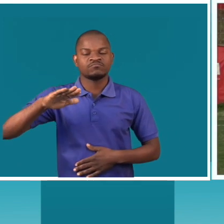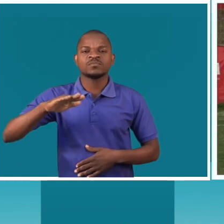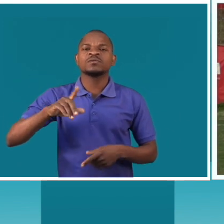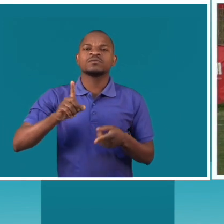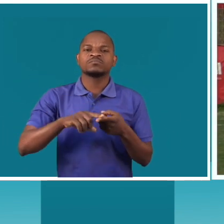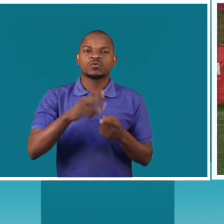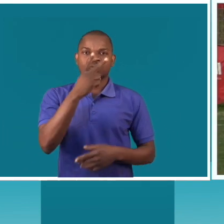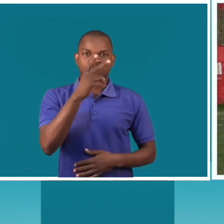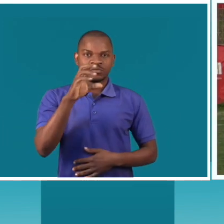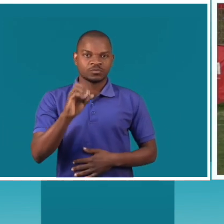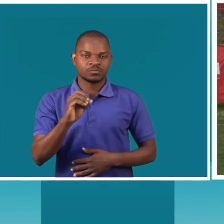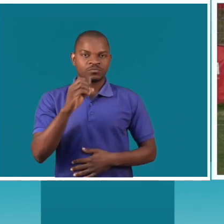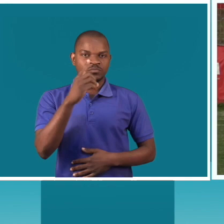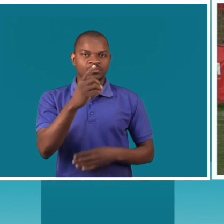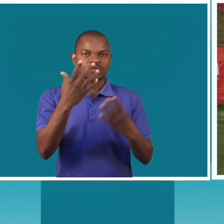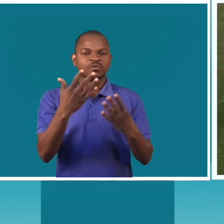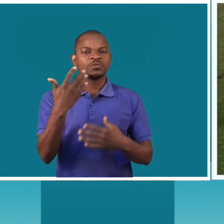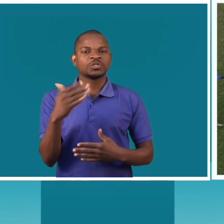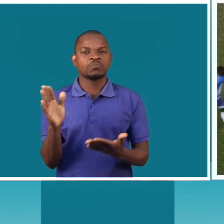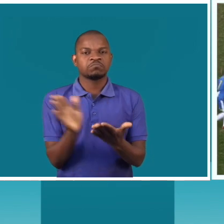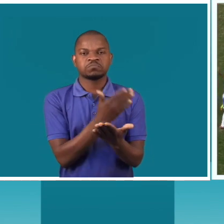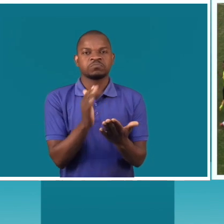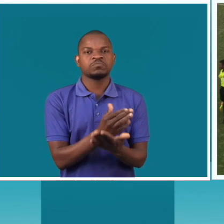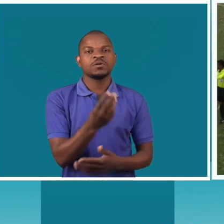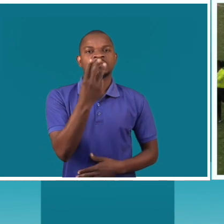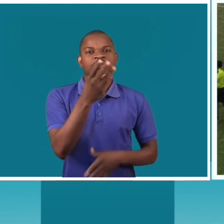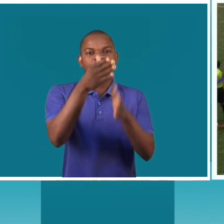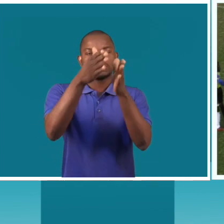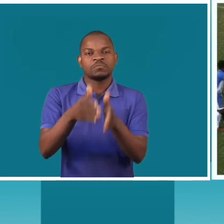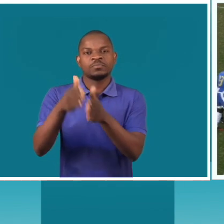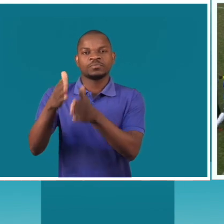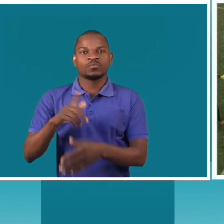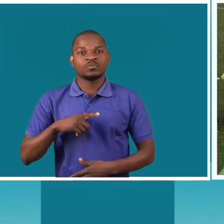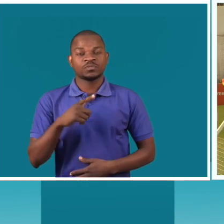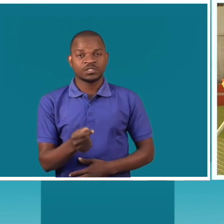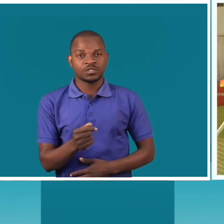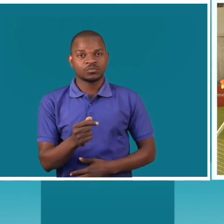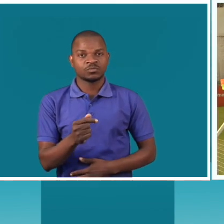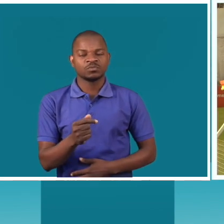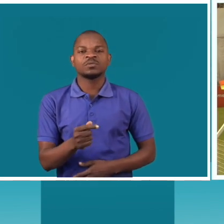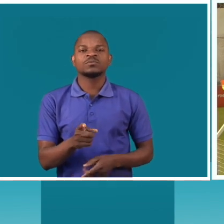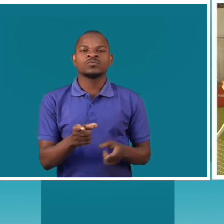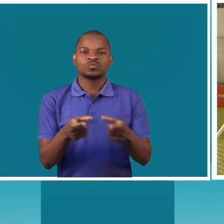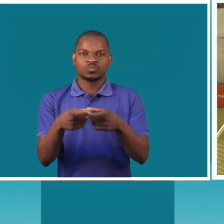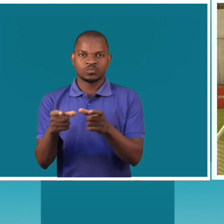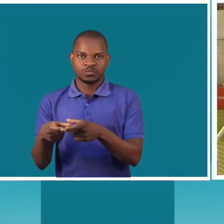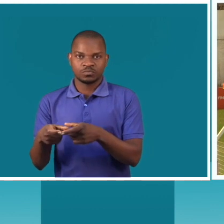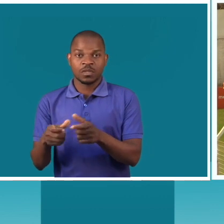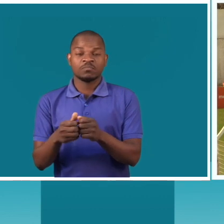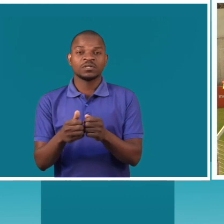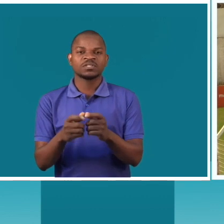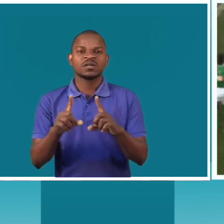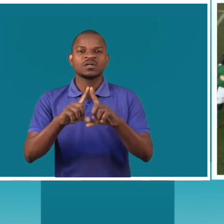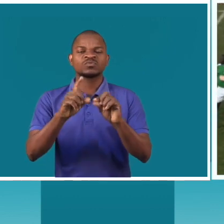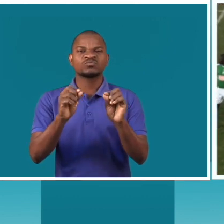Futebol Moçambola 2019, já são três os treinadores afastados do comando técnico das